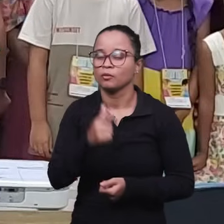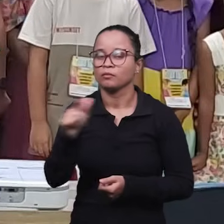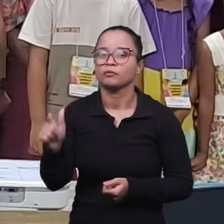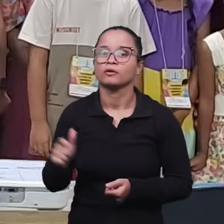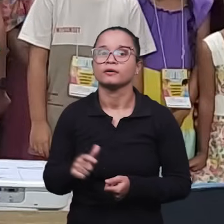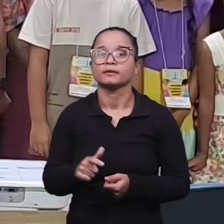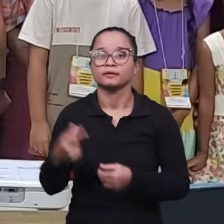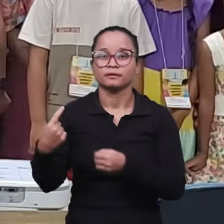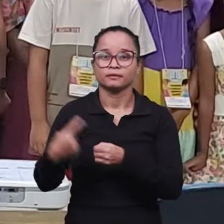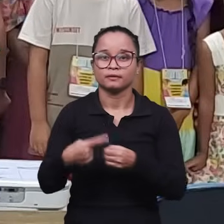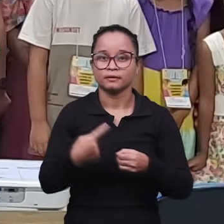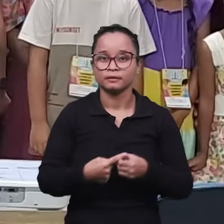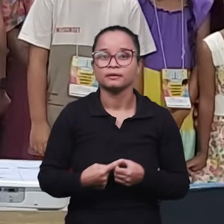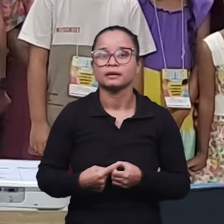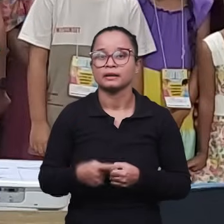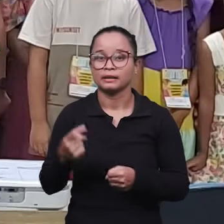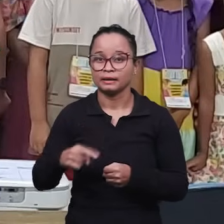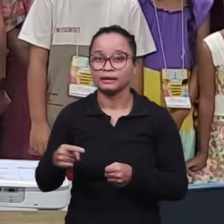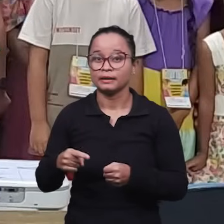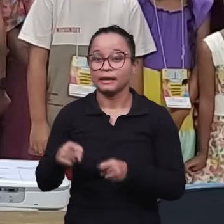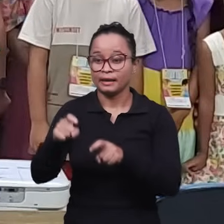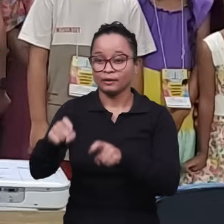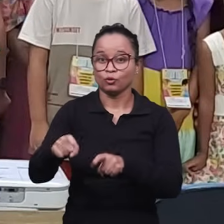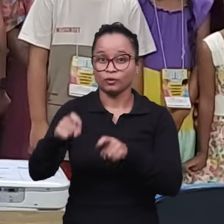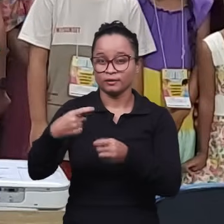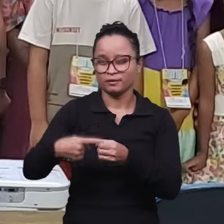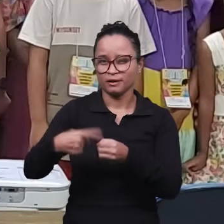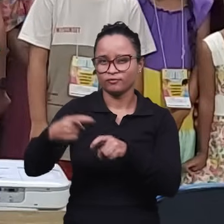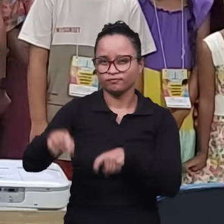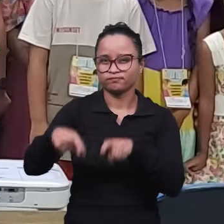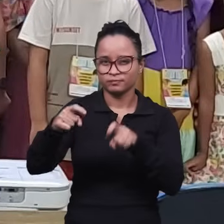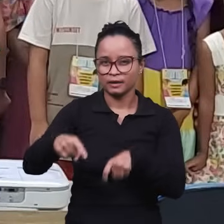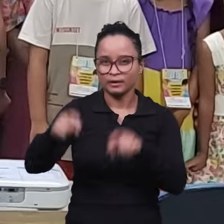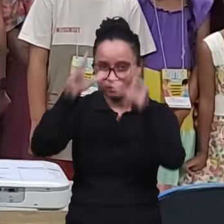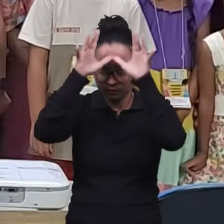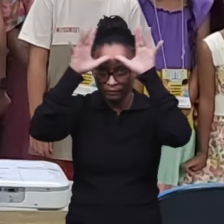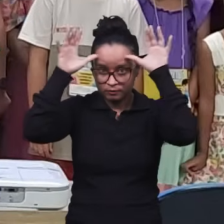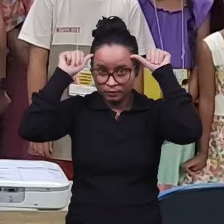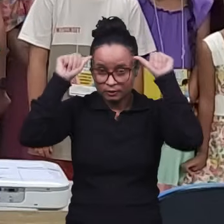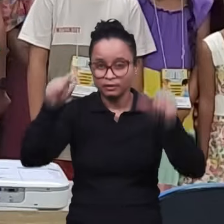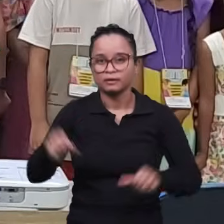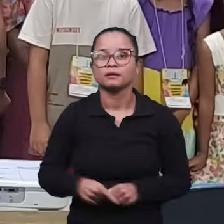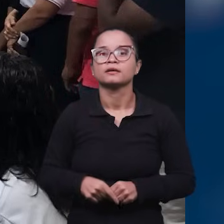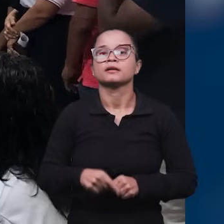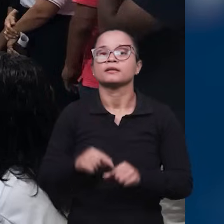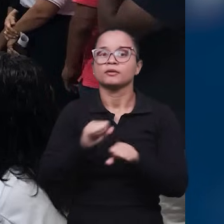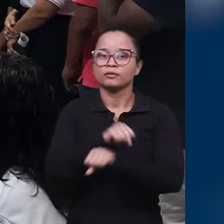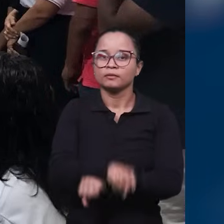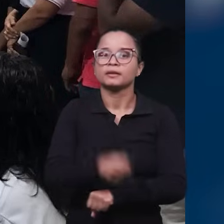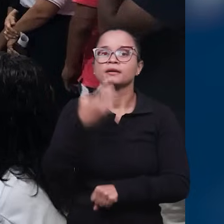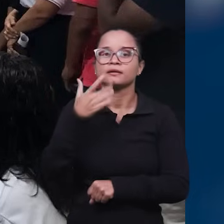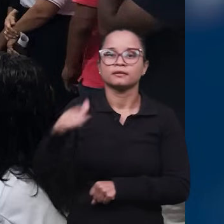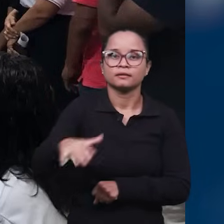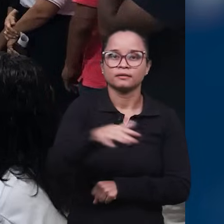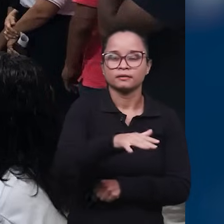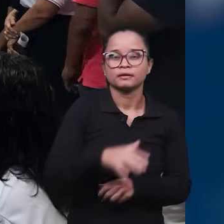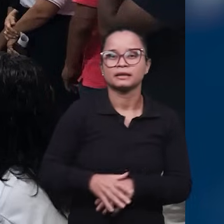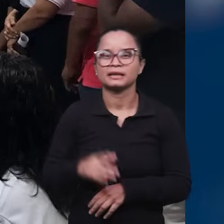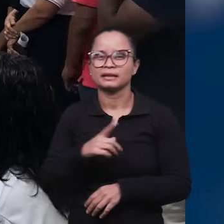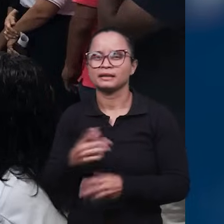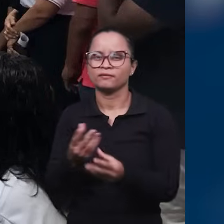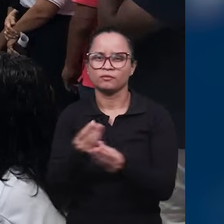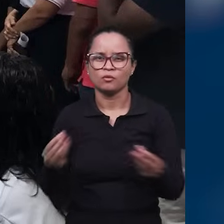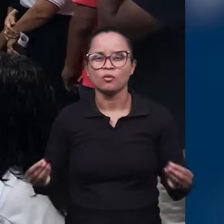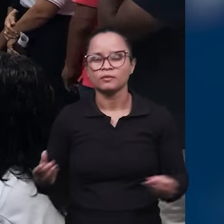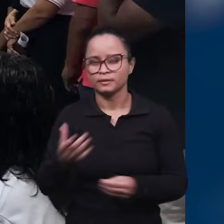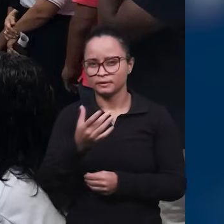muitos visitantes, principalmente o Senhor operou grandemente através dos dons espirituais. E o Senhor revelou que muitas